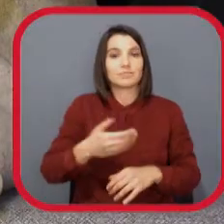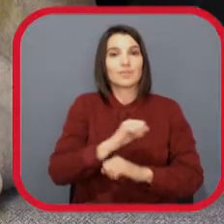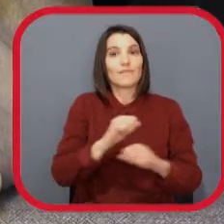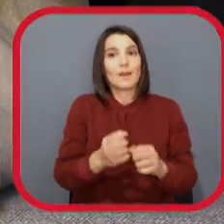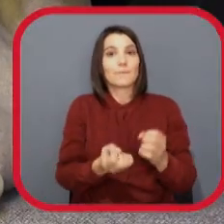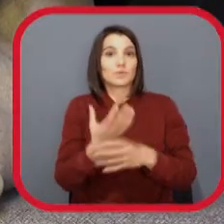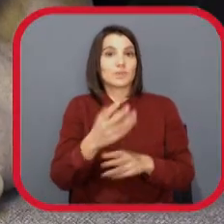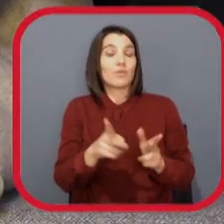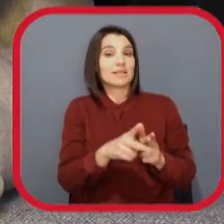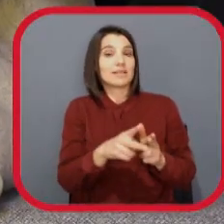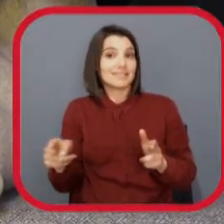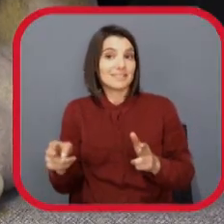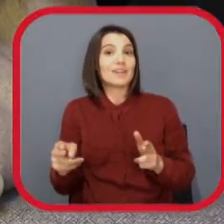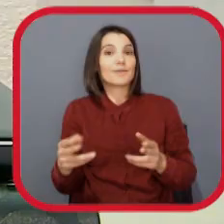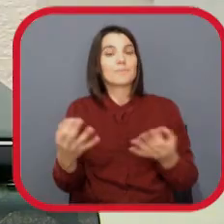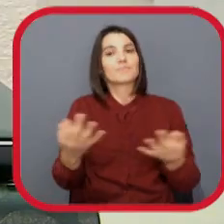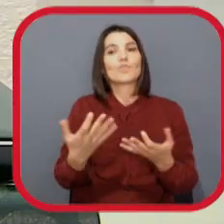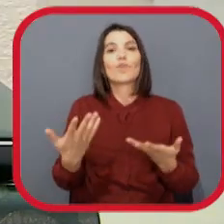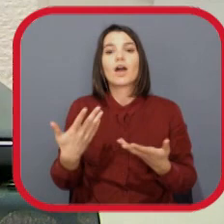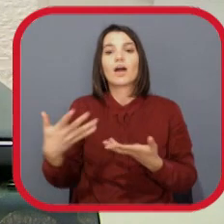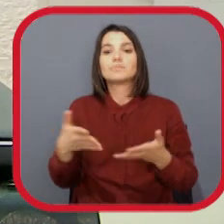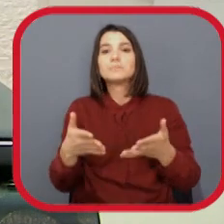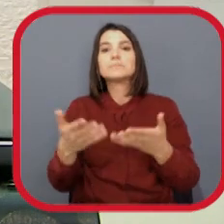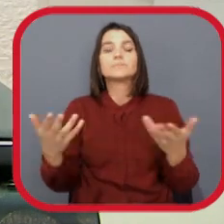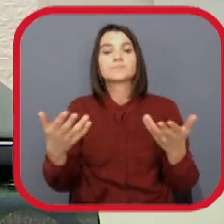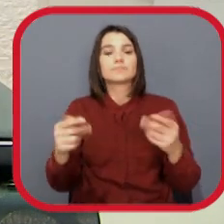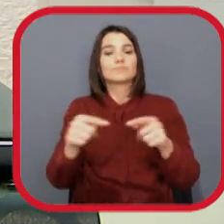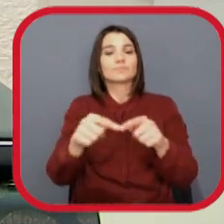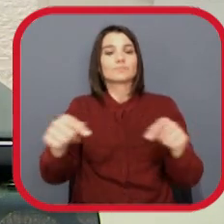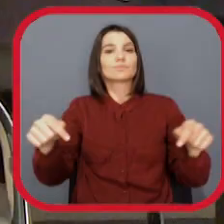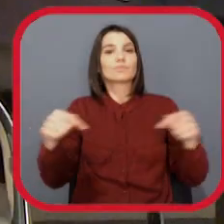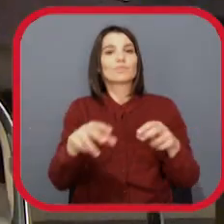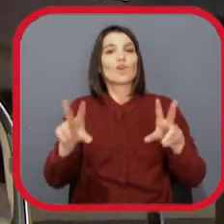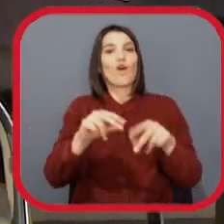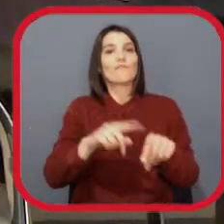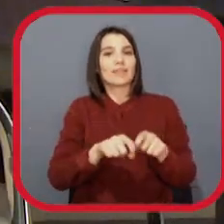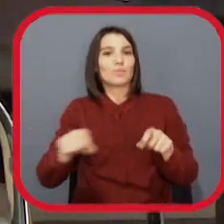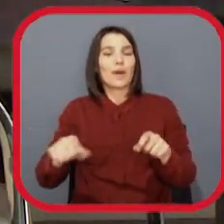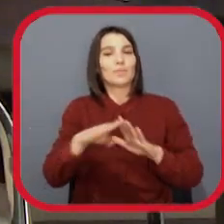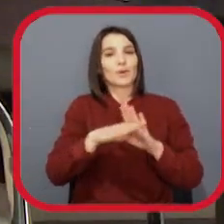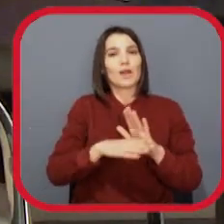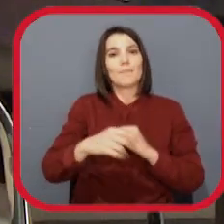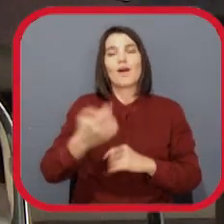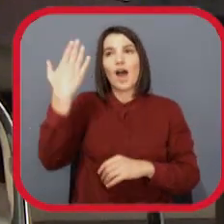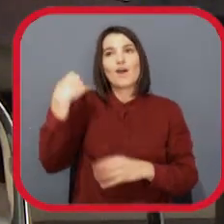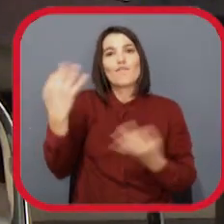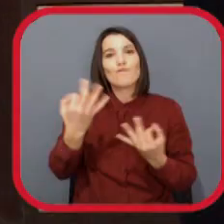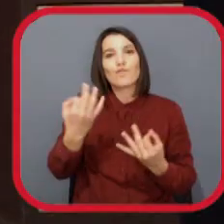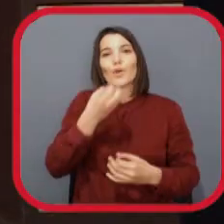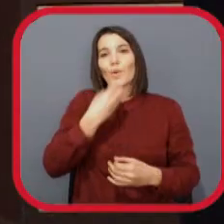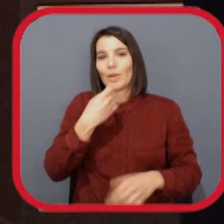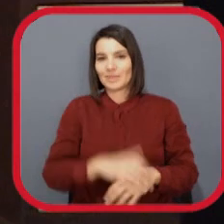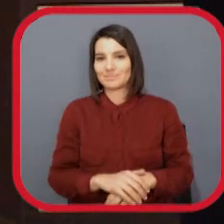suas experiências na produção desta série, fomos conduzidos aos bastidores da nova temporada de Conta-me Como